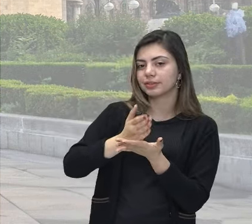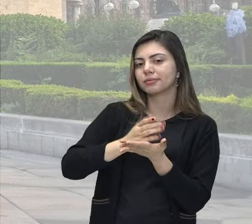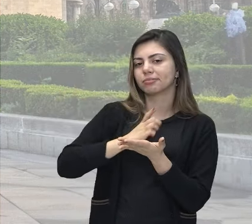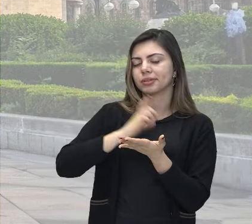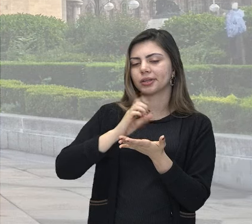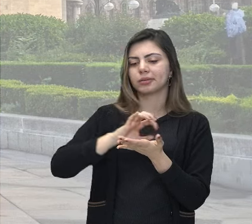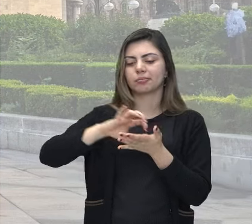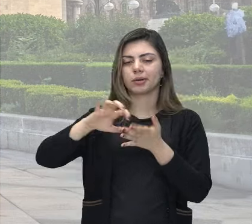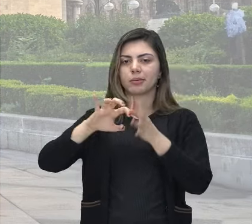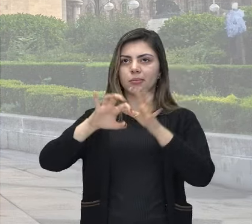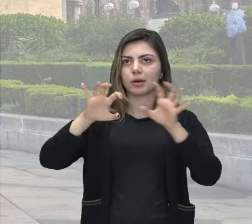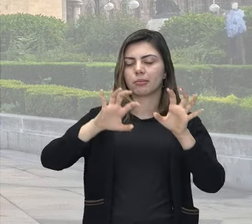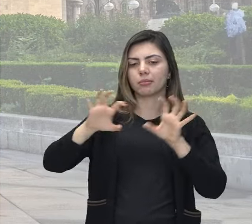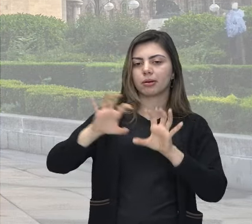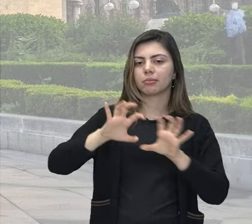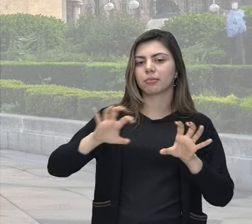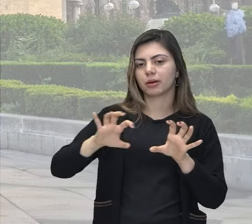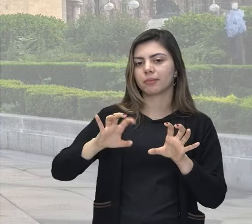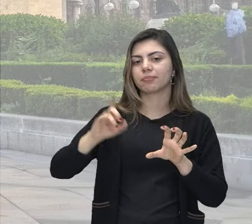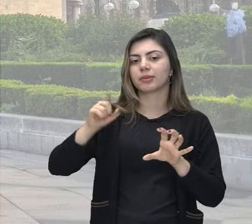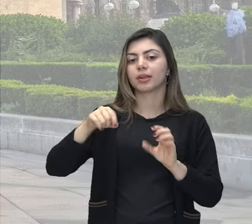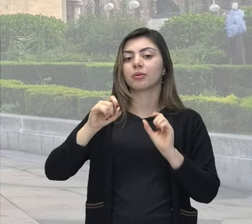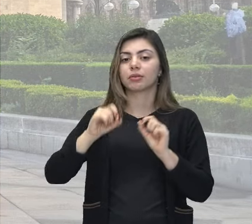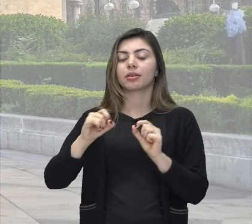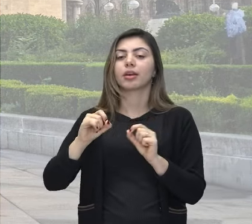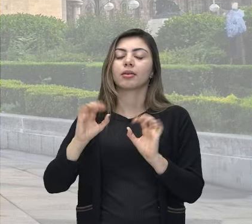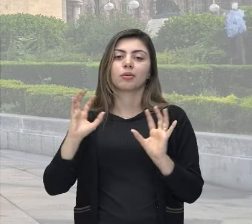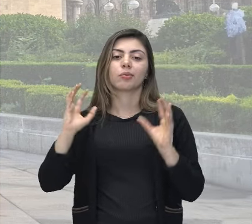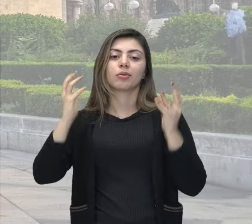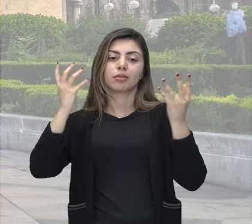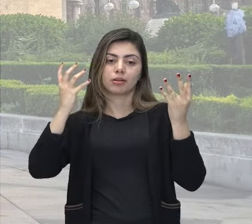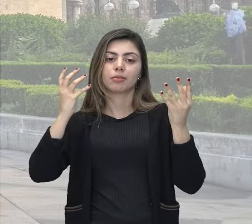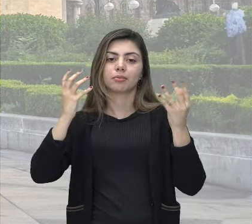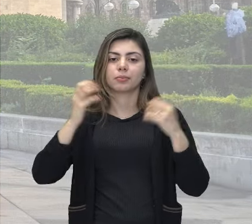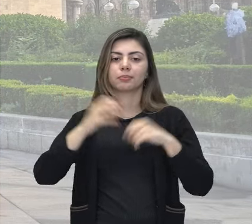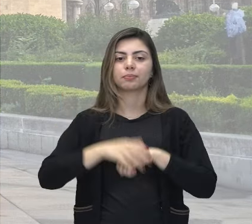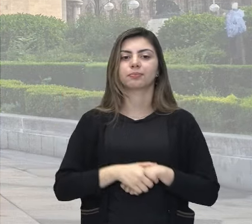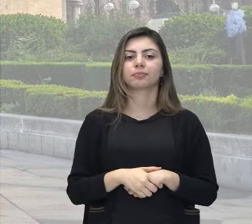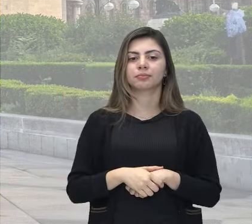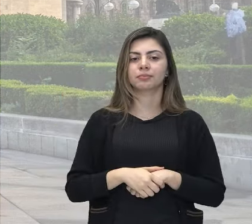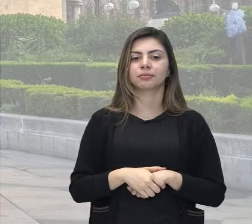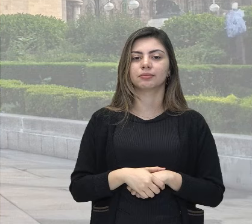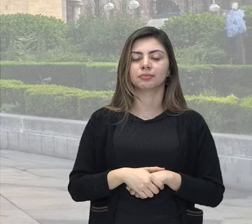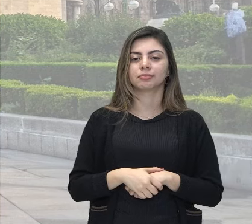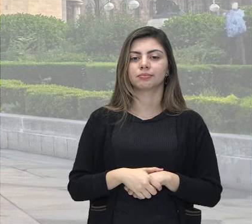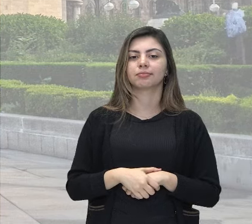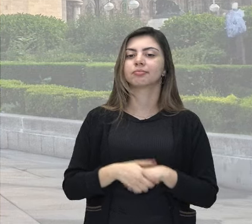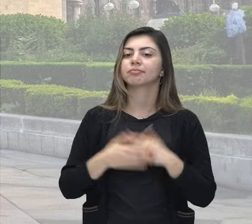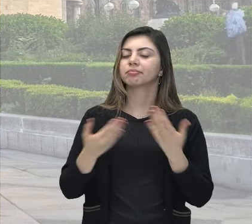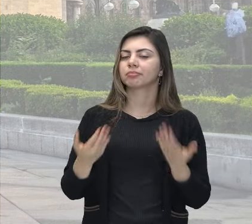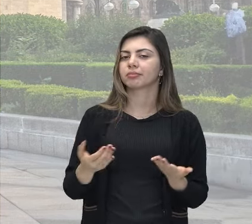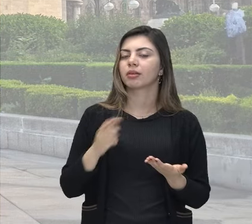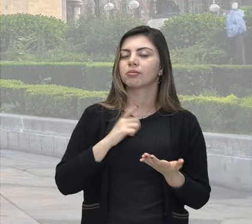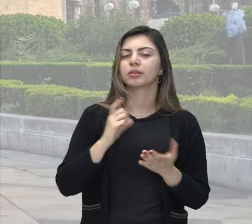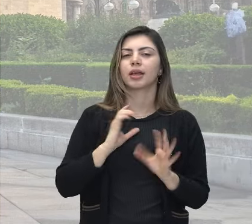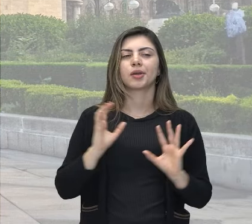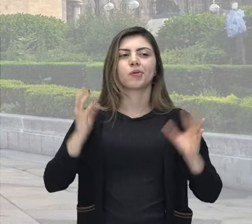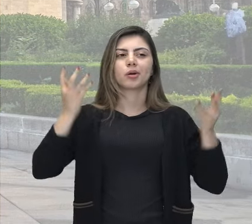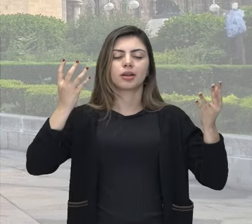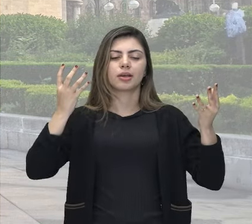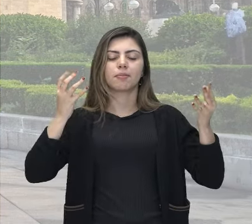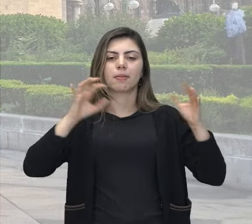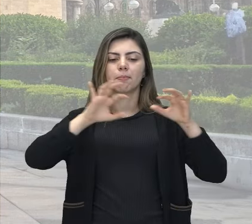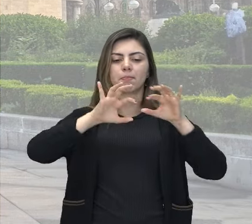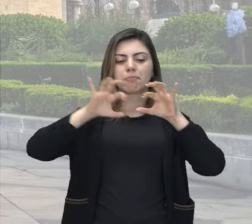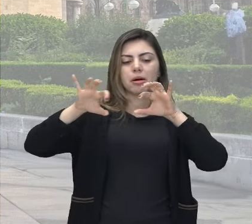divisão imaginária aí com o Trópico de Capricórnio, ok? Então, ocorrendo essa divisão climática, acaba